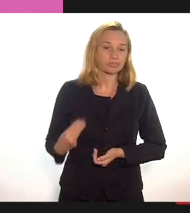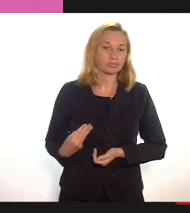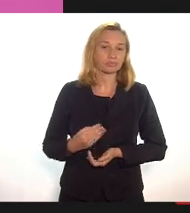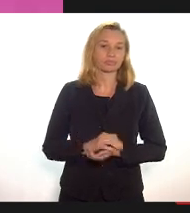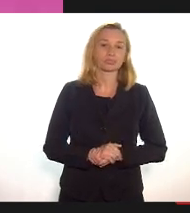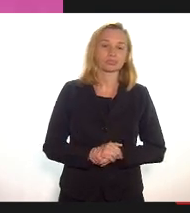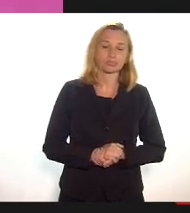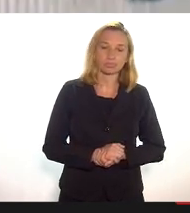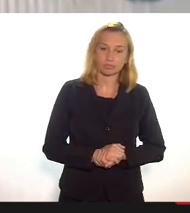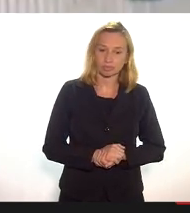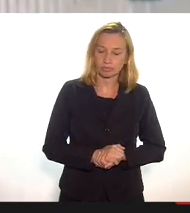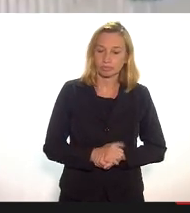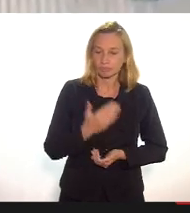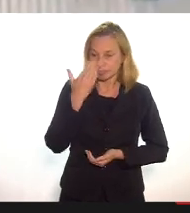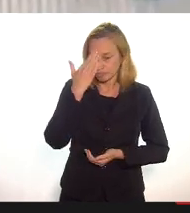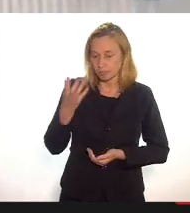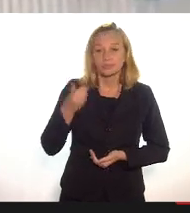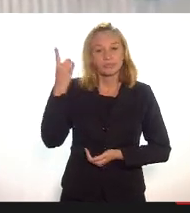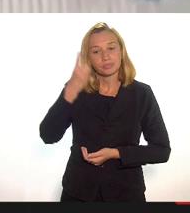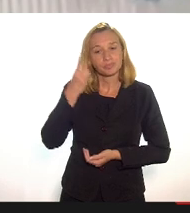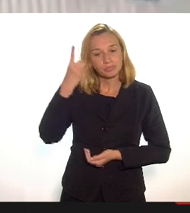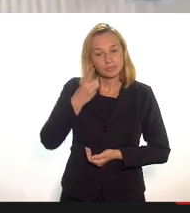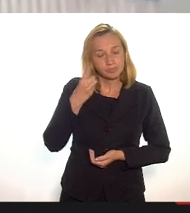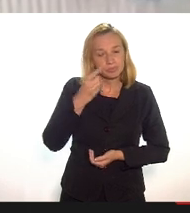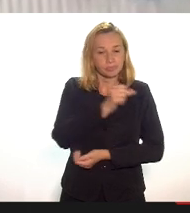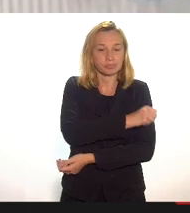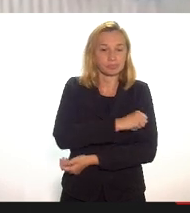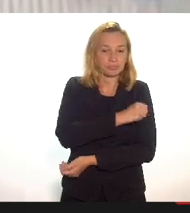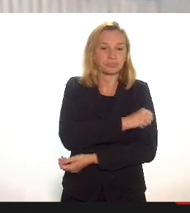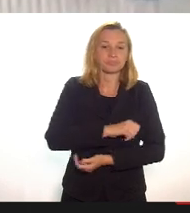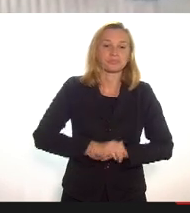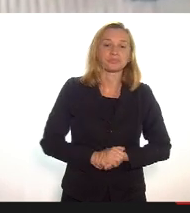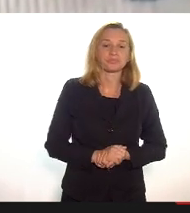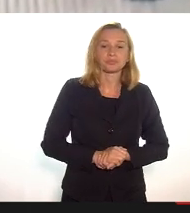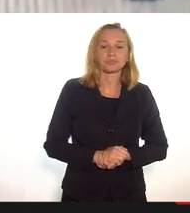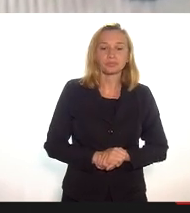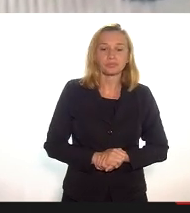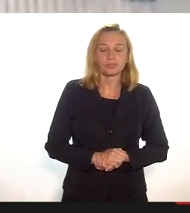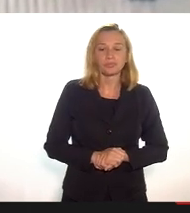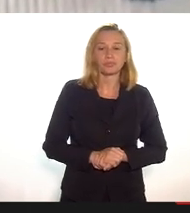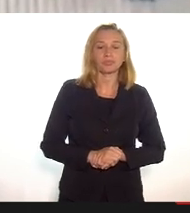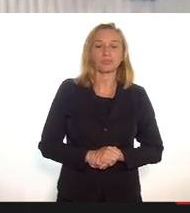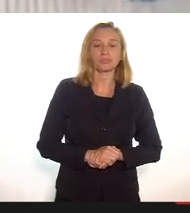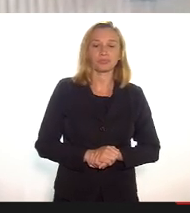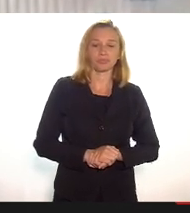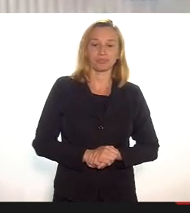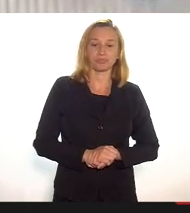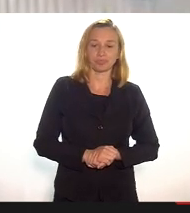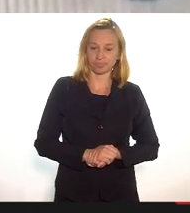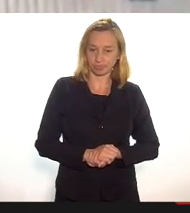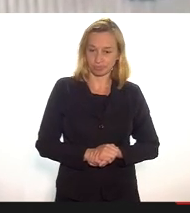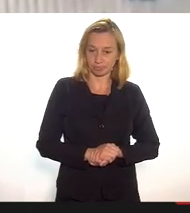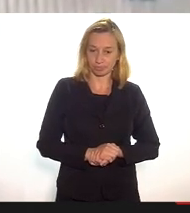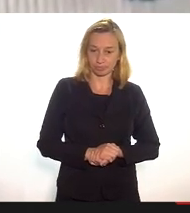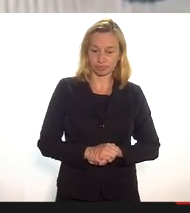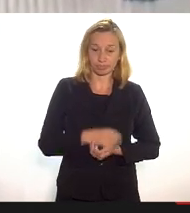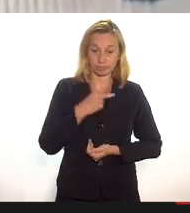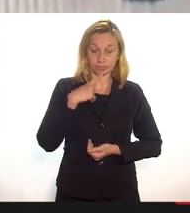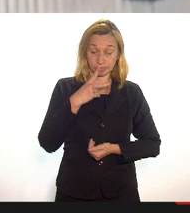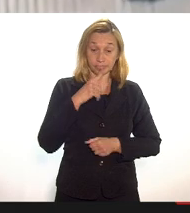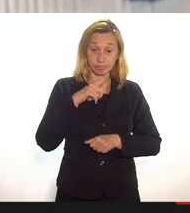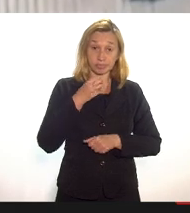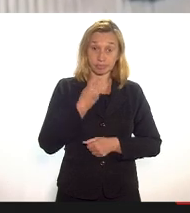favor. Obrigada, deputada Rejane, deputada enfermeira Rejane. Vale ressaltar, né, nesse momento, frisar bem, né,